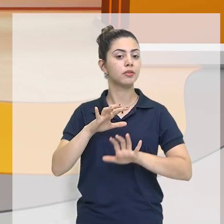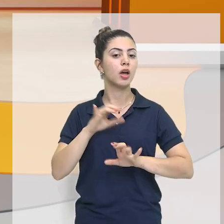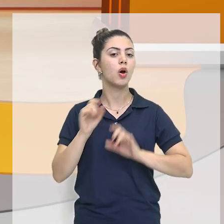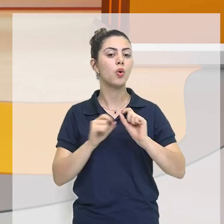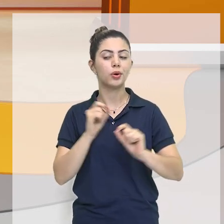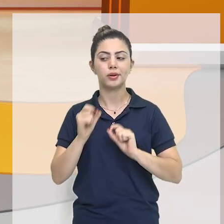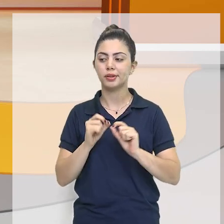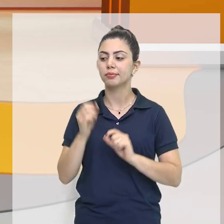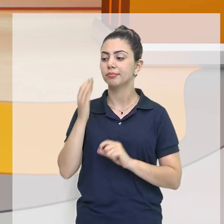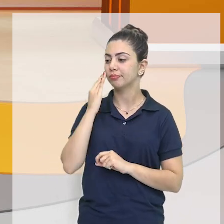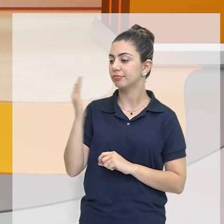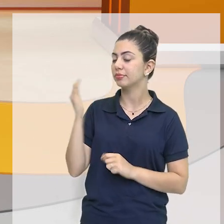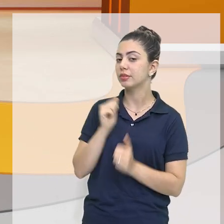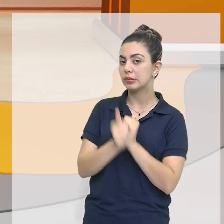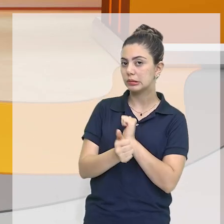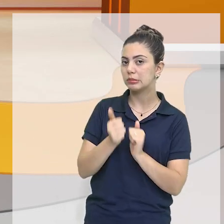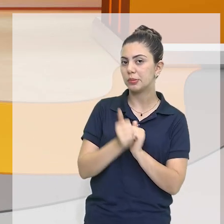Olímpicos.